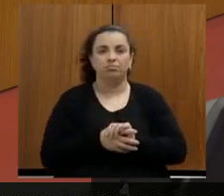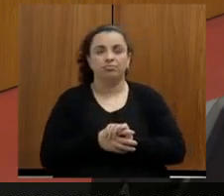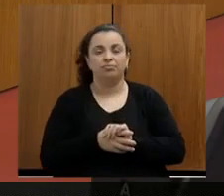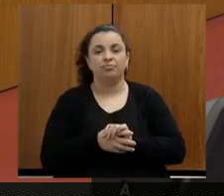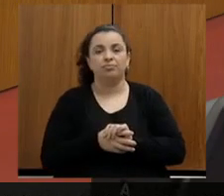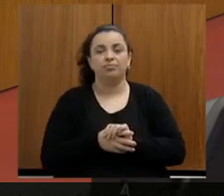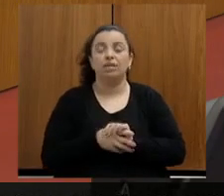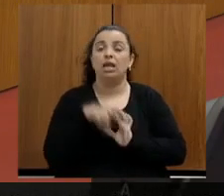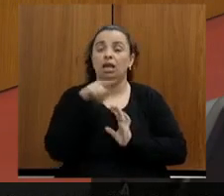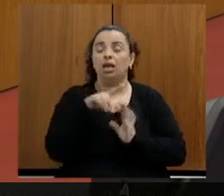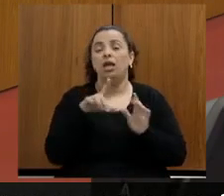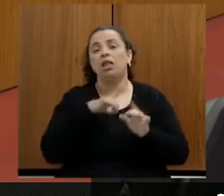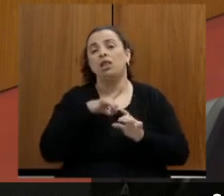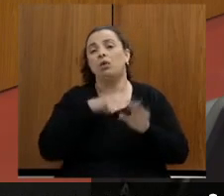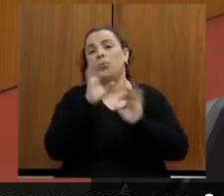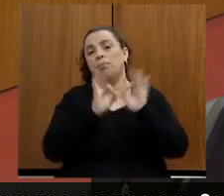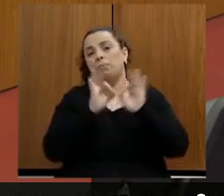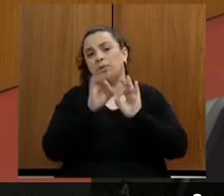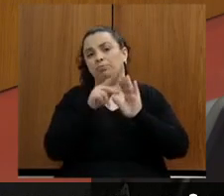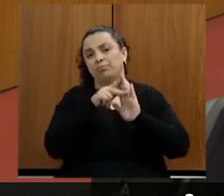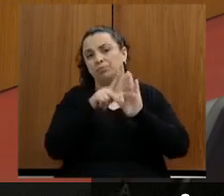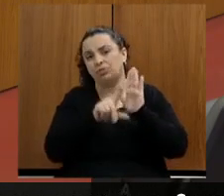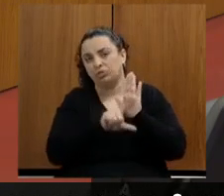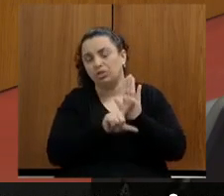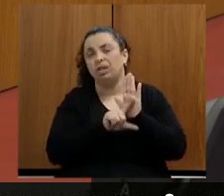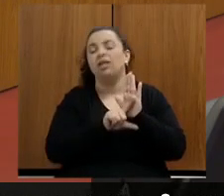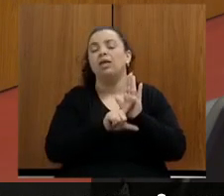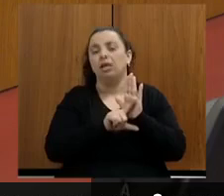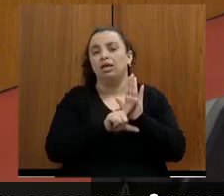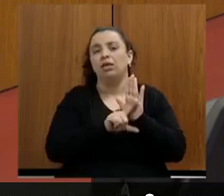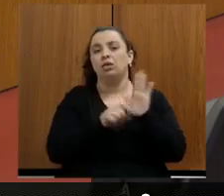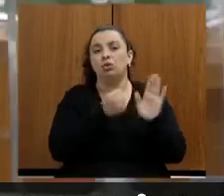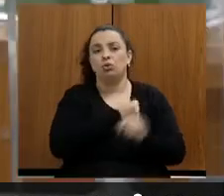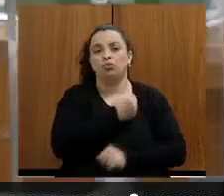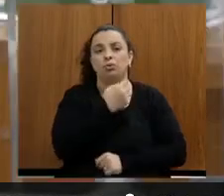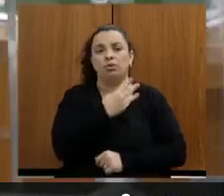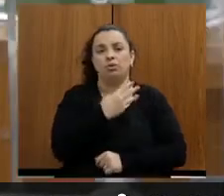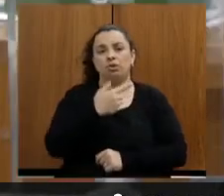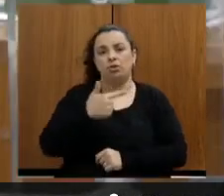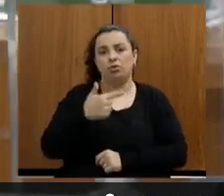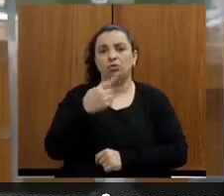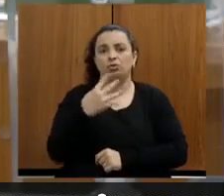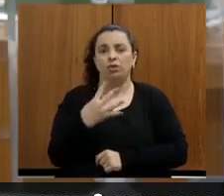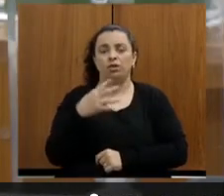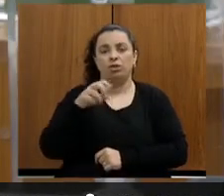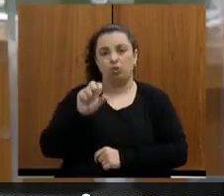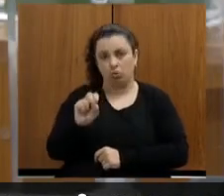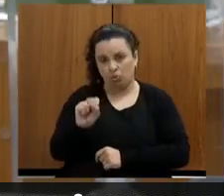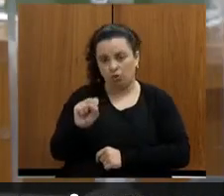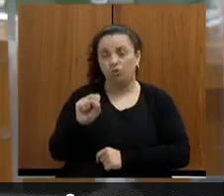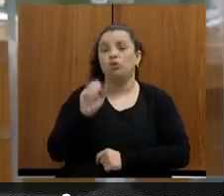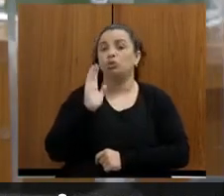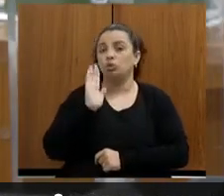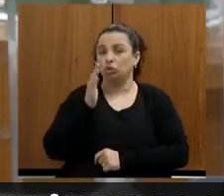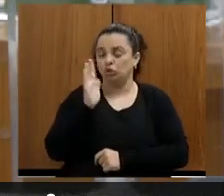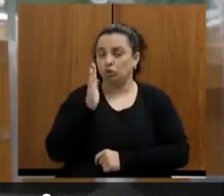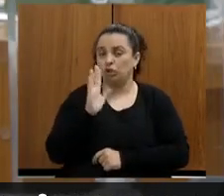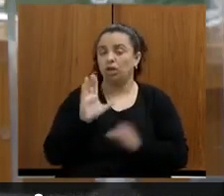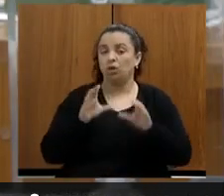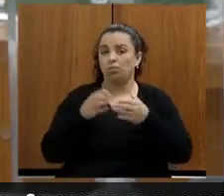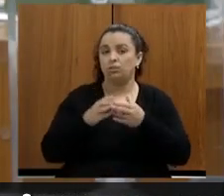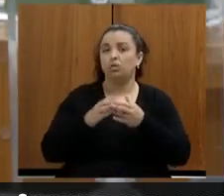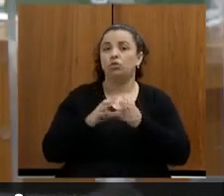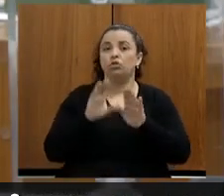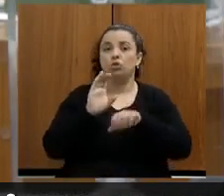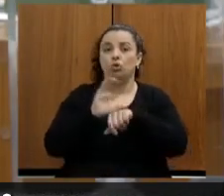ele tem um projeto de sua autoria do deputado Charles Santos que é o Projeto 3248 que já avançou na comissão de constituição e justiça